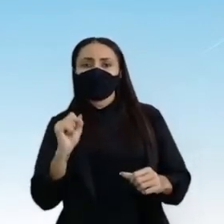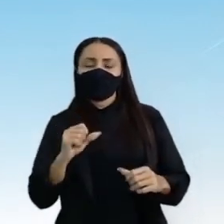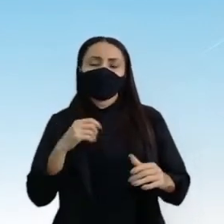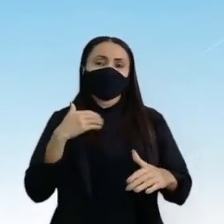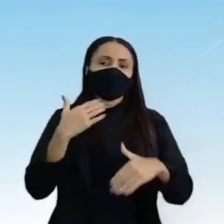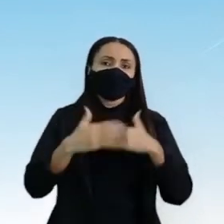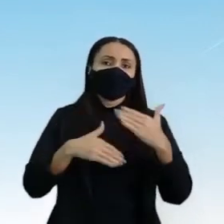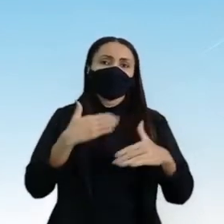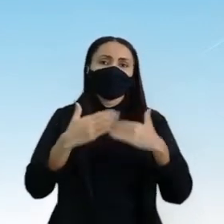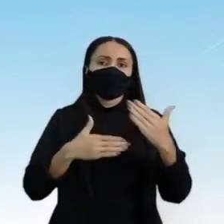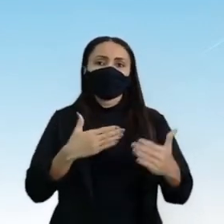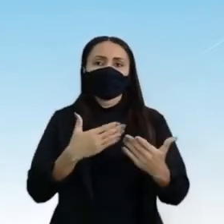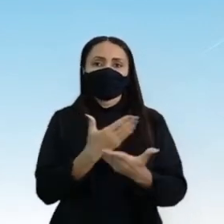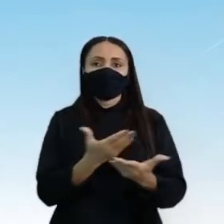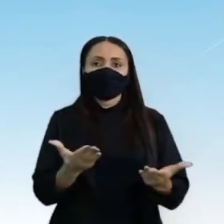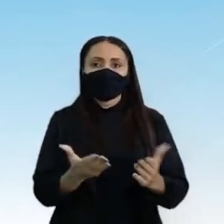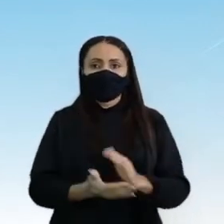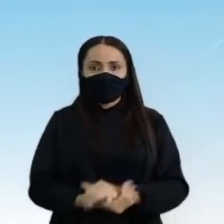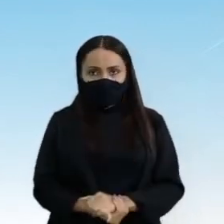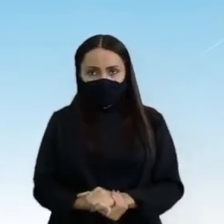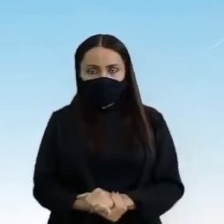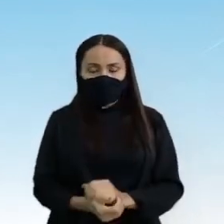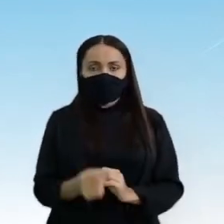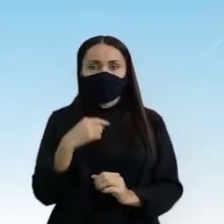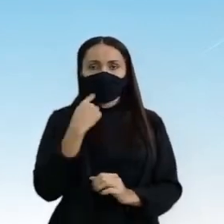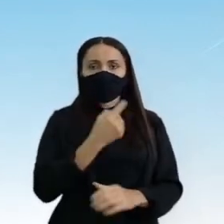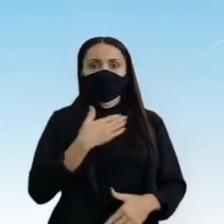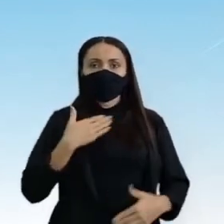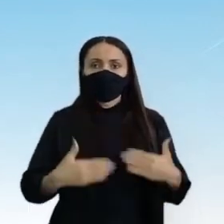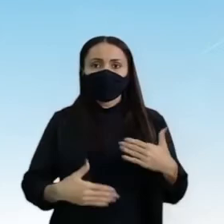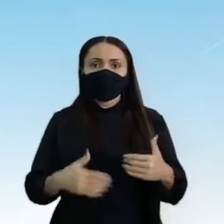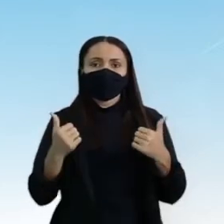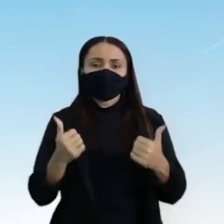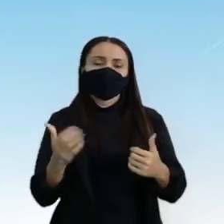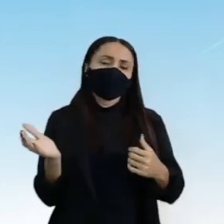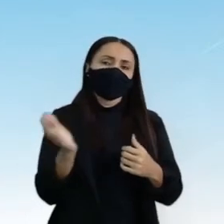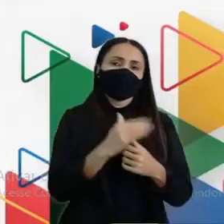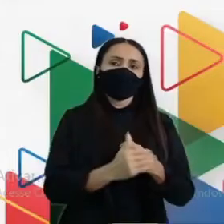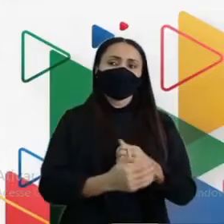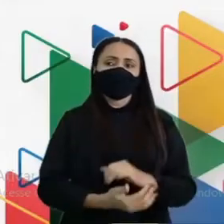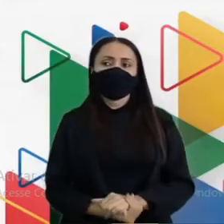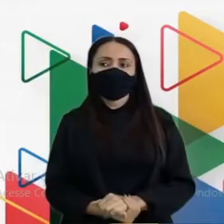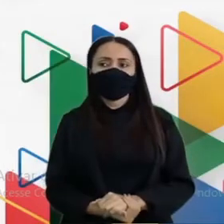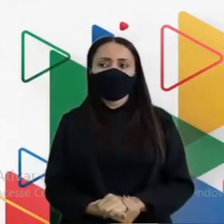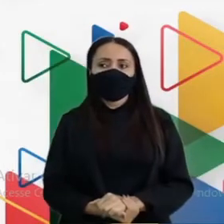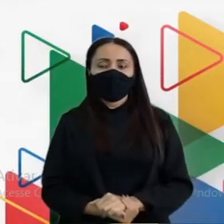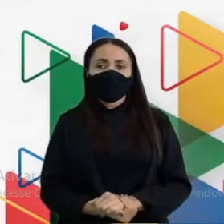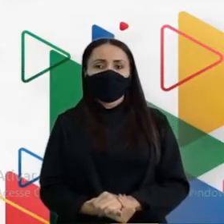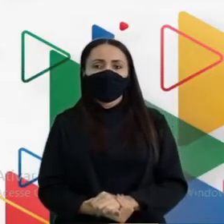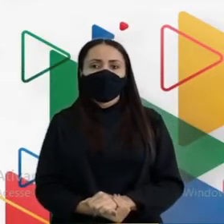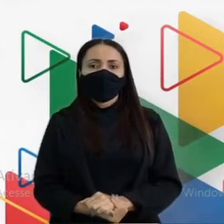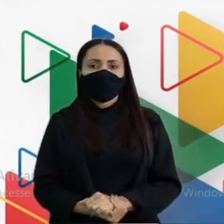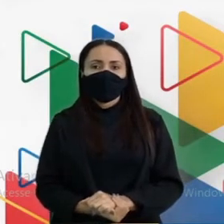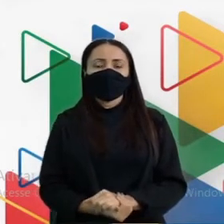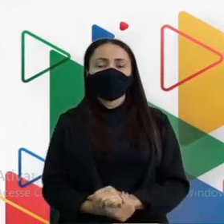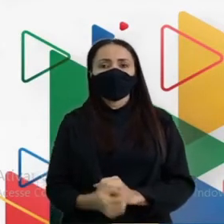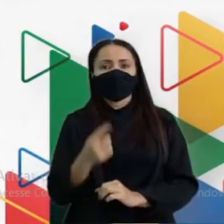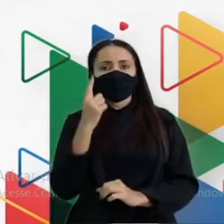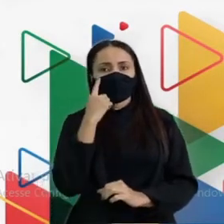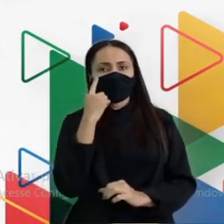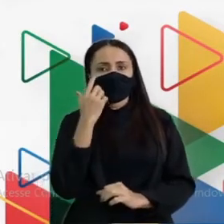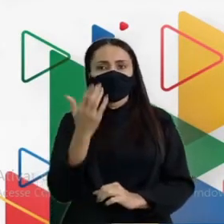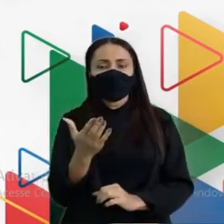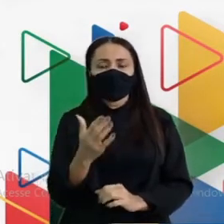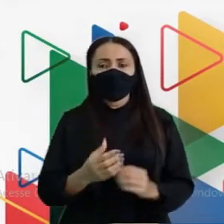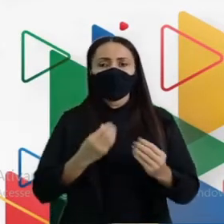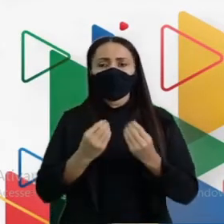de desenvolvimento do nosso corpo. Então vamos embora aqui para esse slide. Presta atenção aqui.